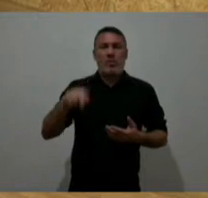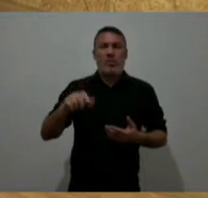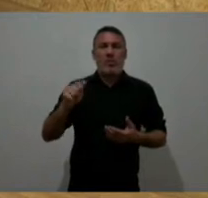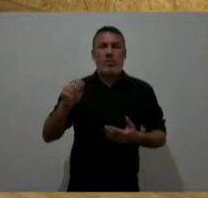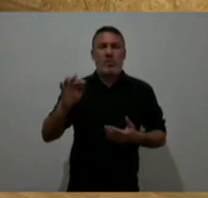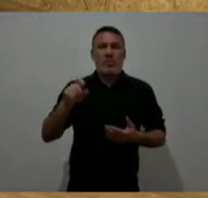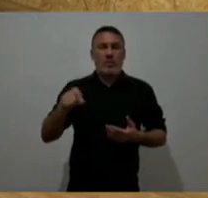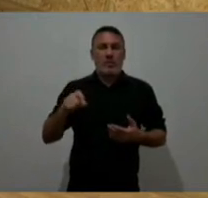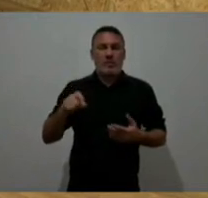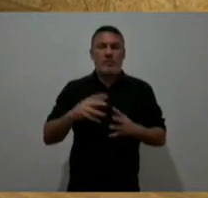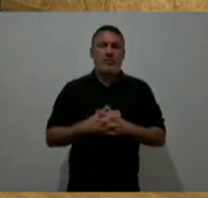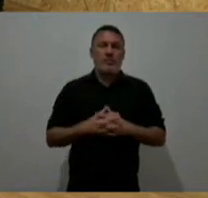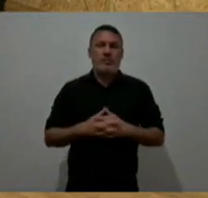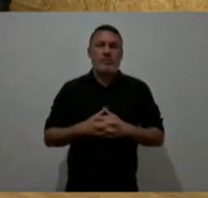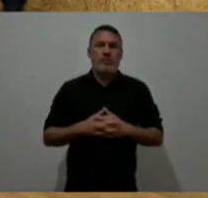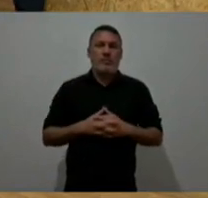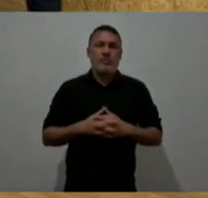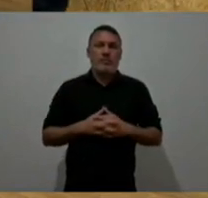Obrigado,